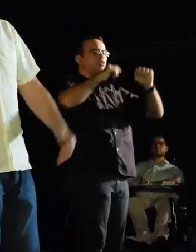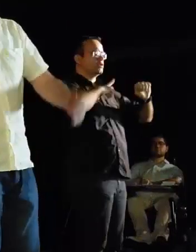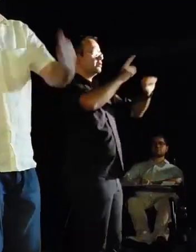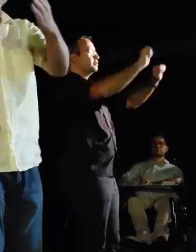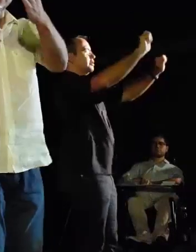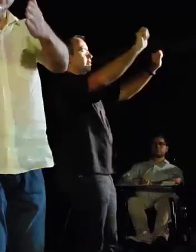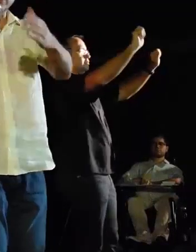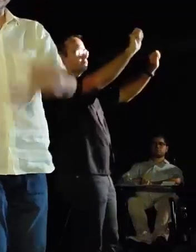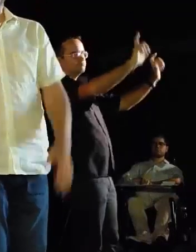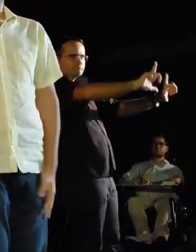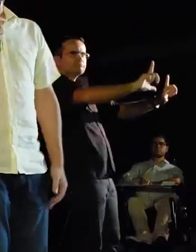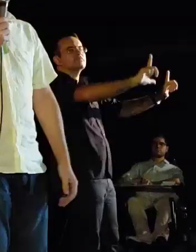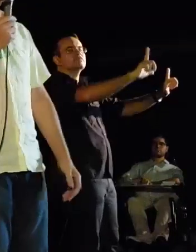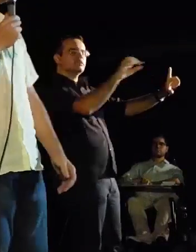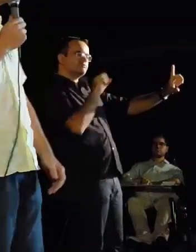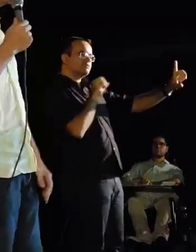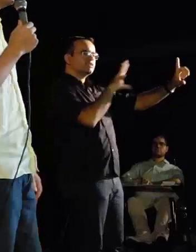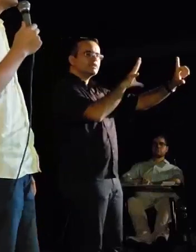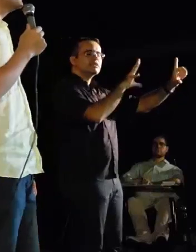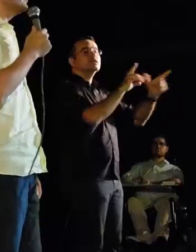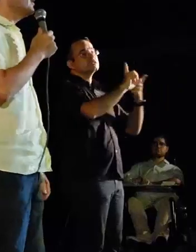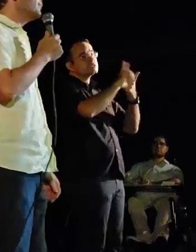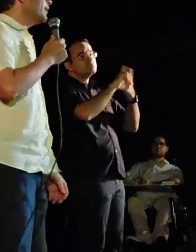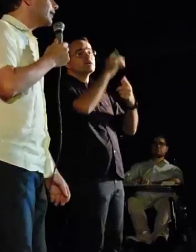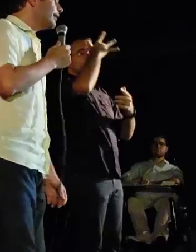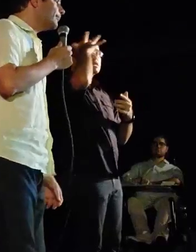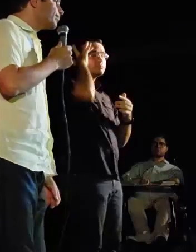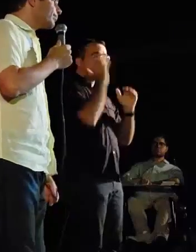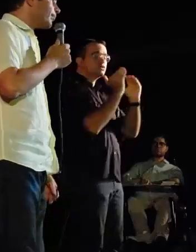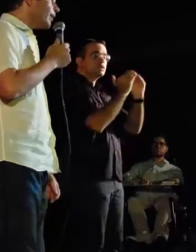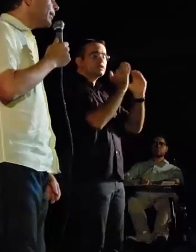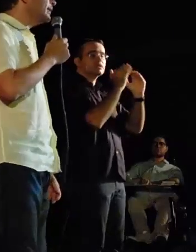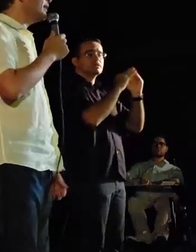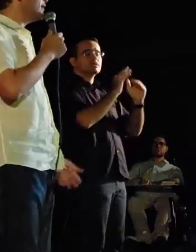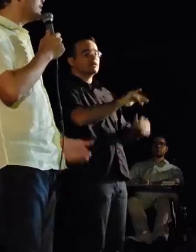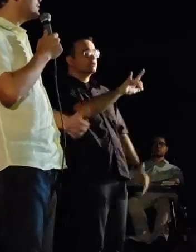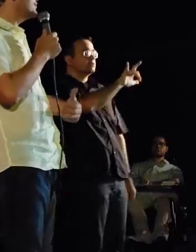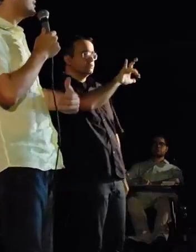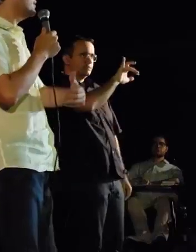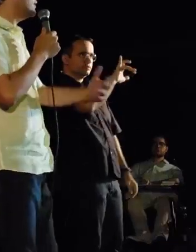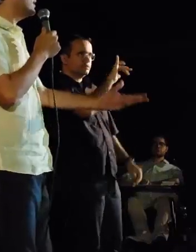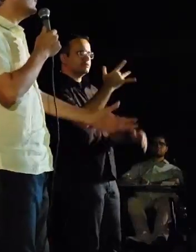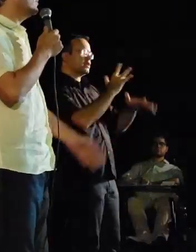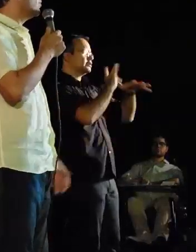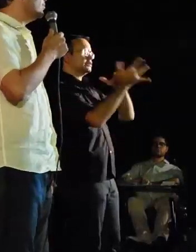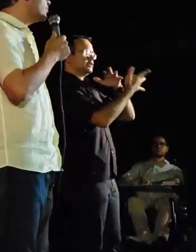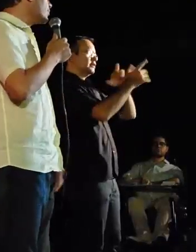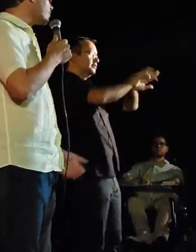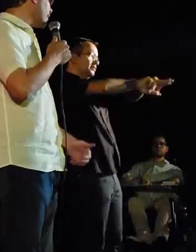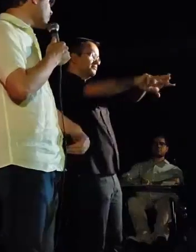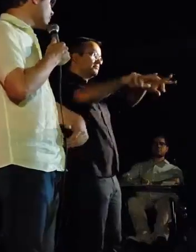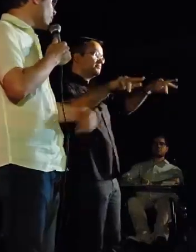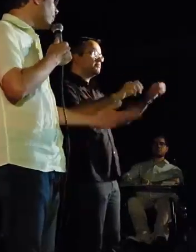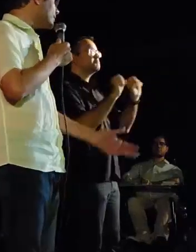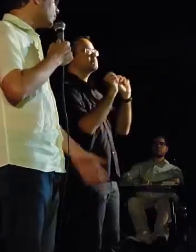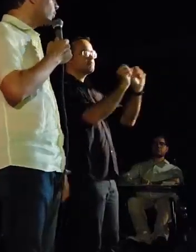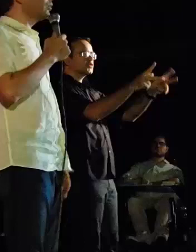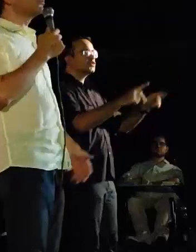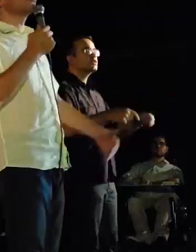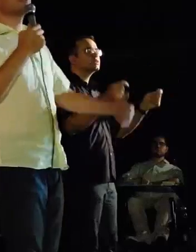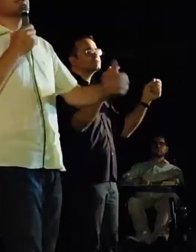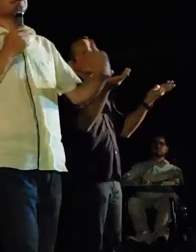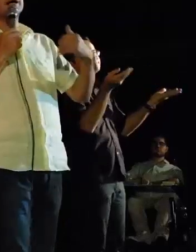lado, ou então que estão agora também nos assistindo pela internet. A gente queria, obviamente, um espaço em que